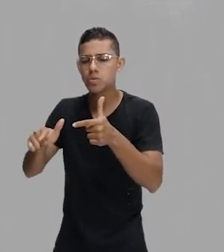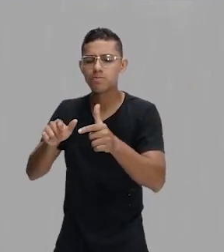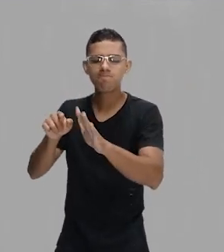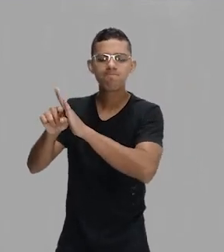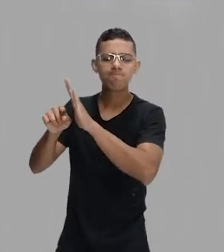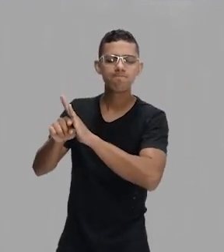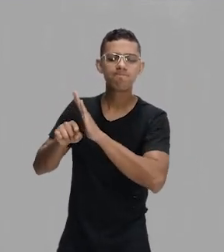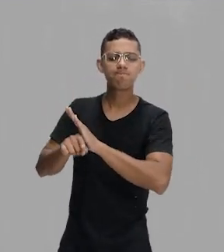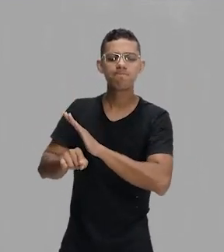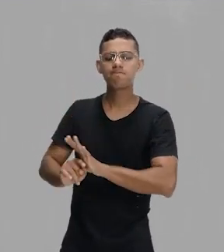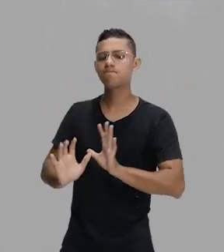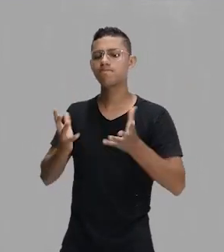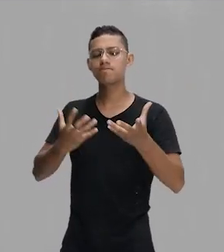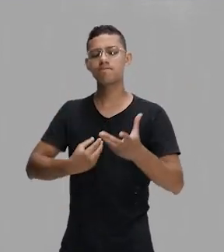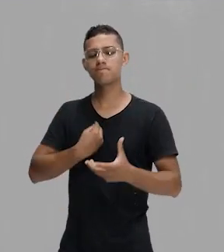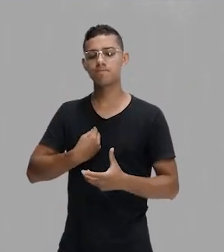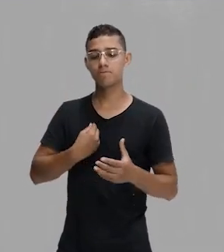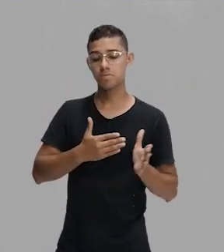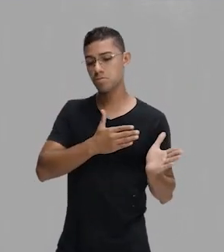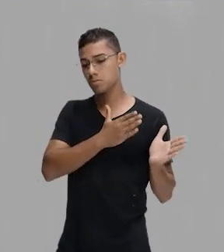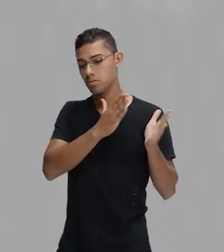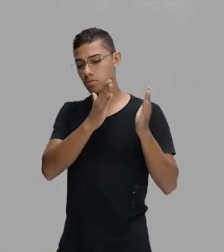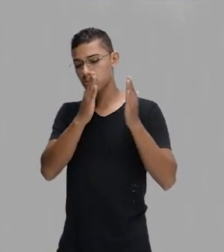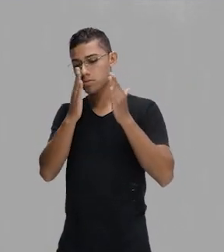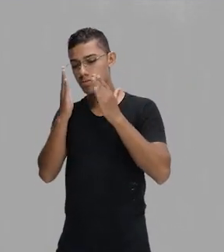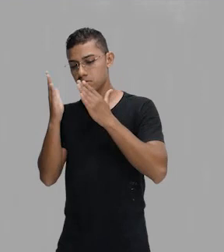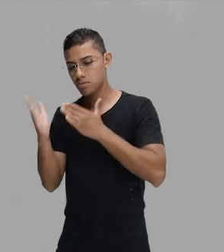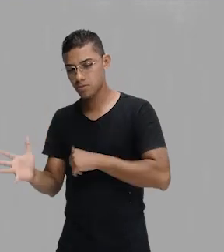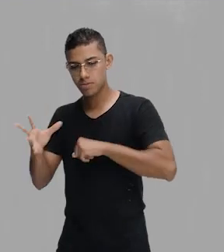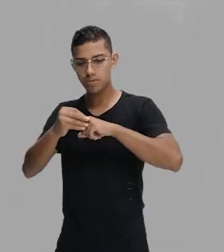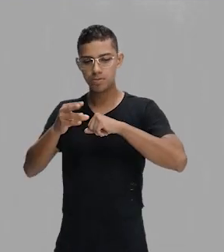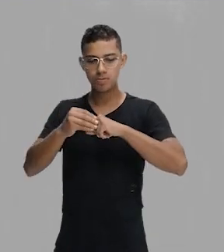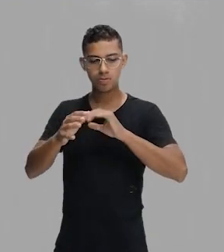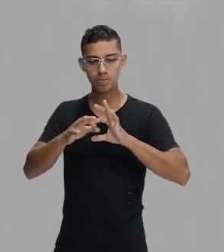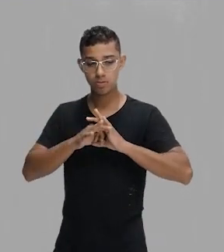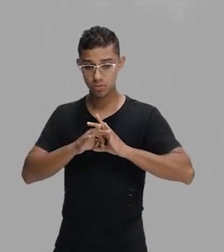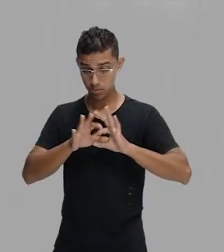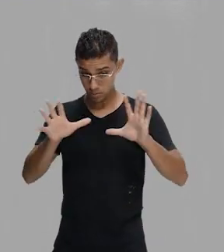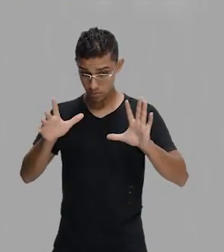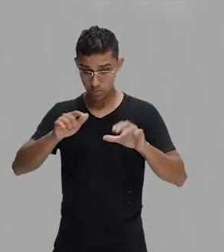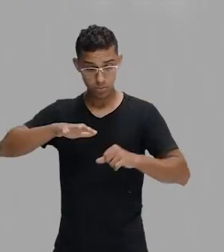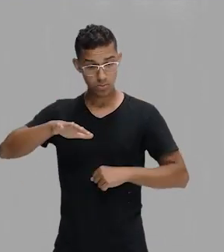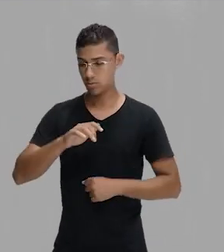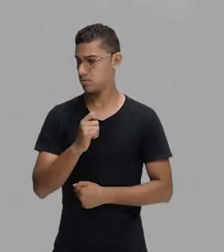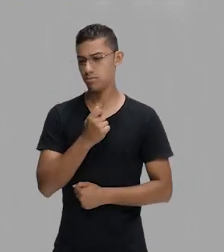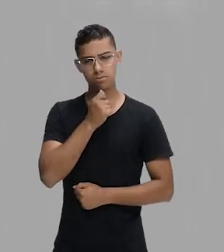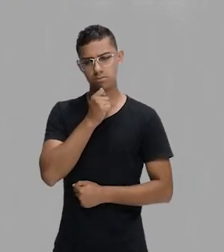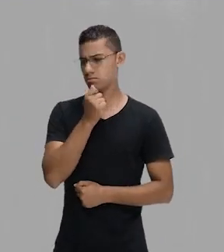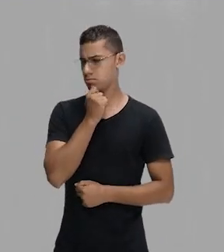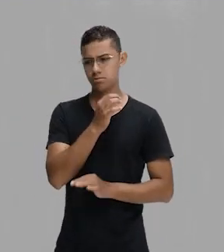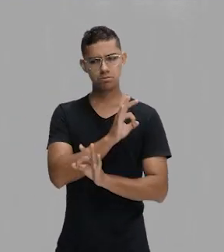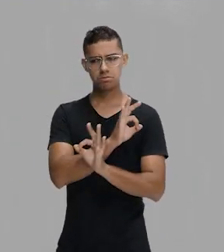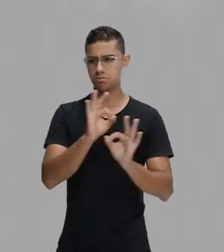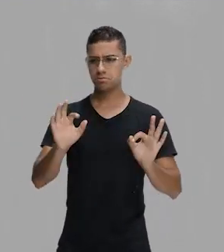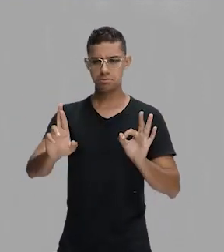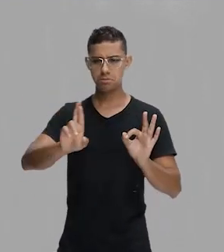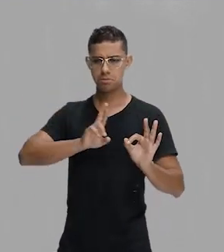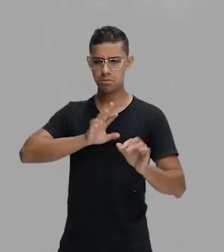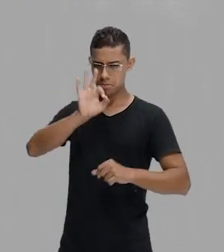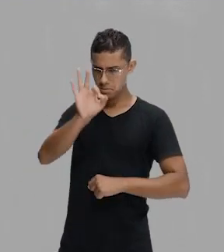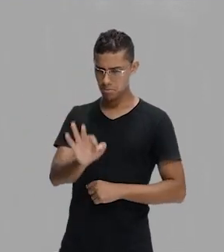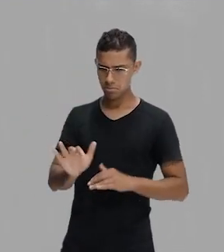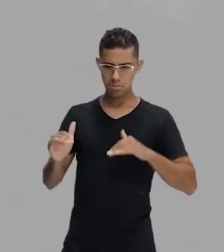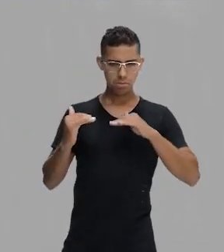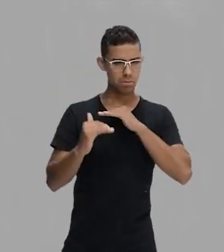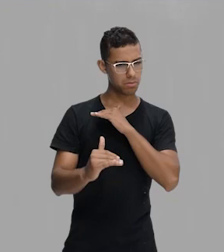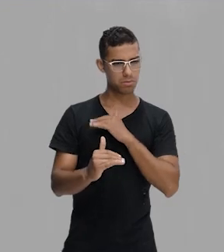para a qual o repertório de conhecimento disponível, tá, não gera resposta adequada. Tá? Então,